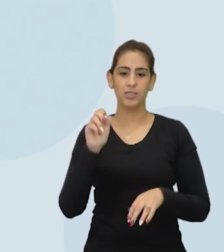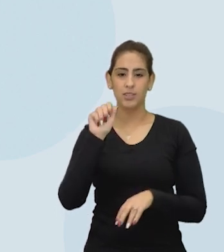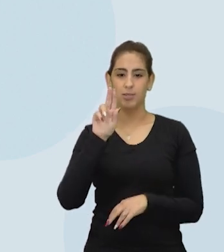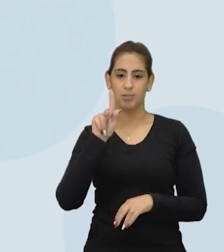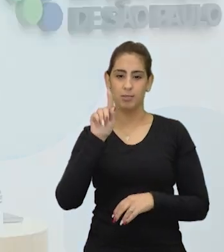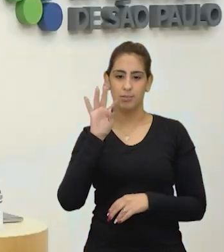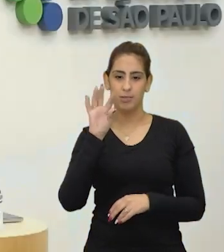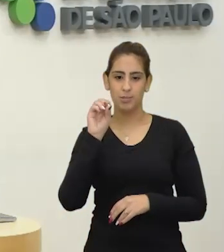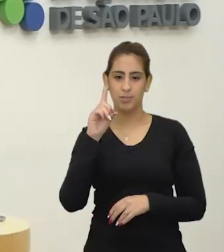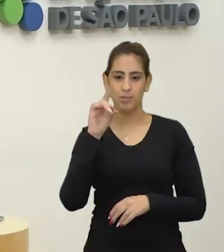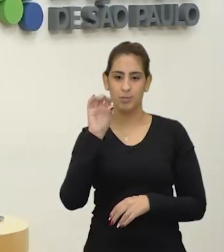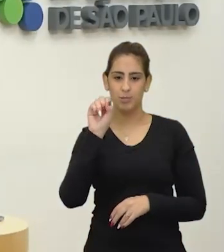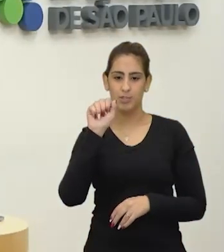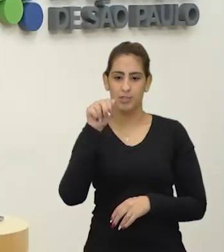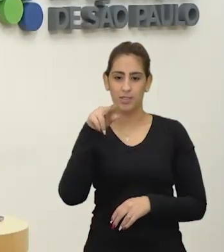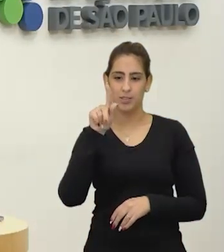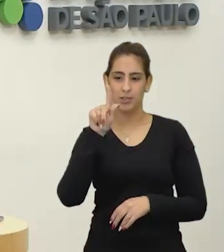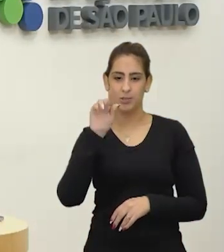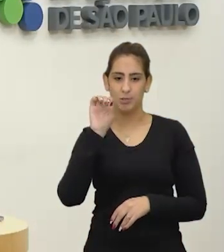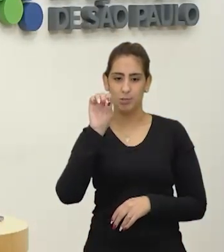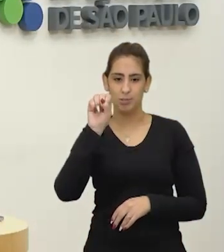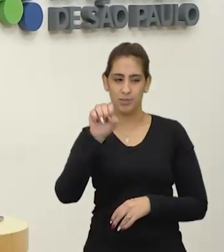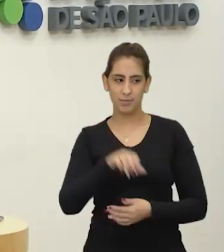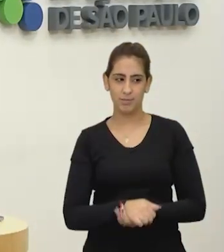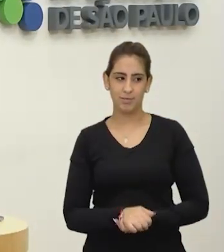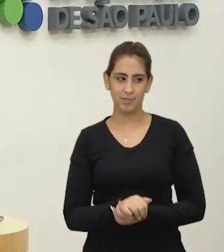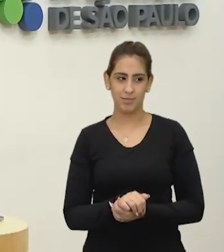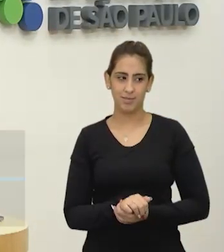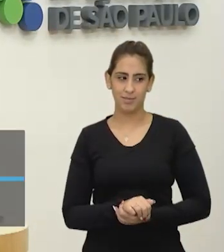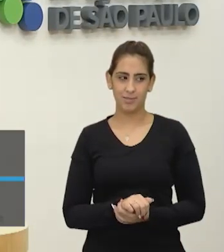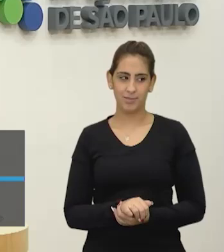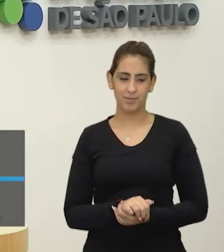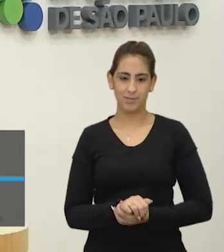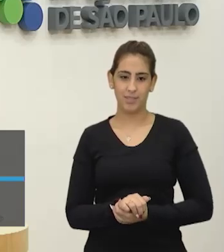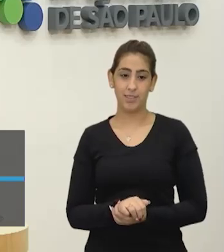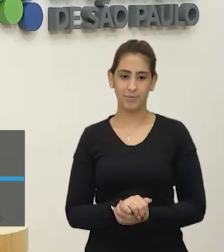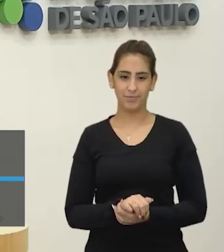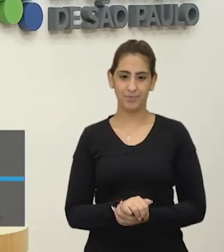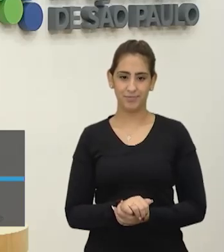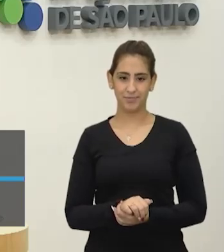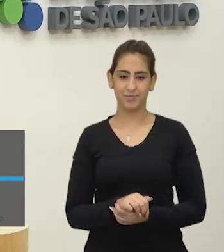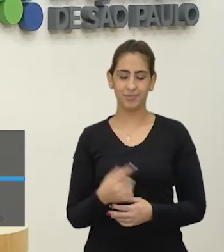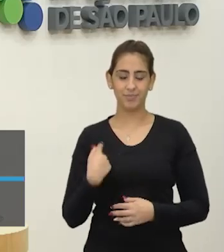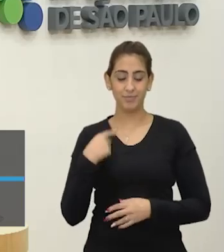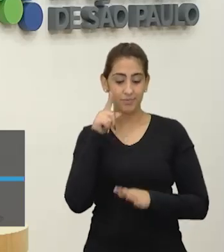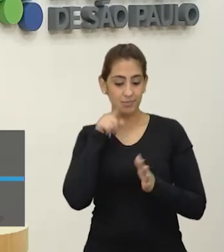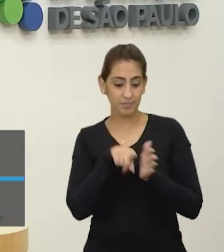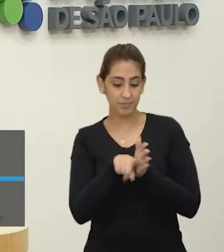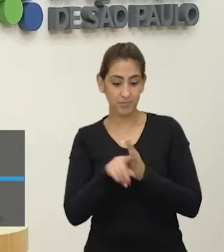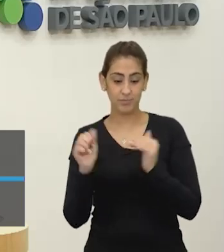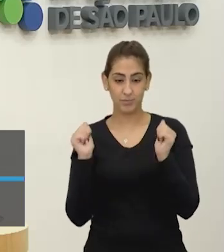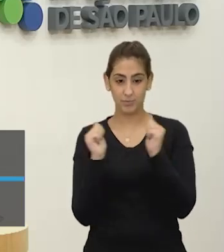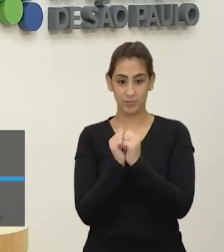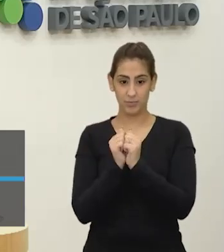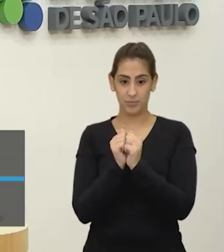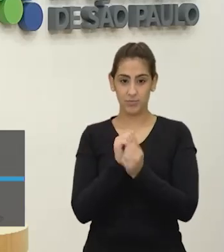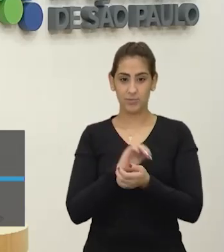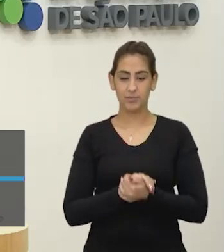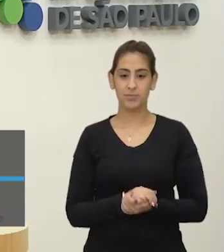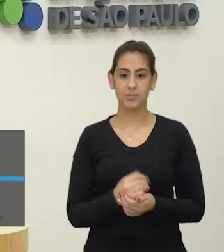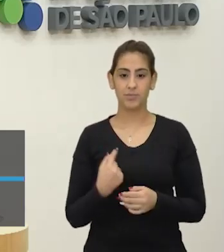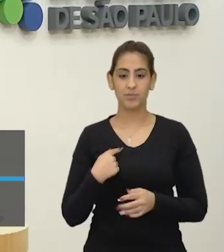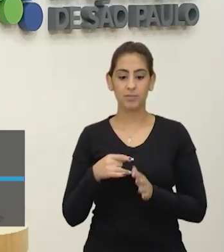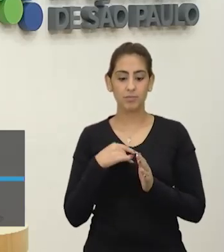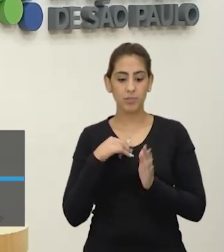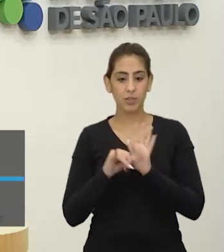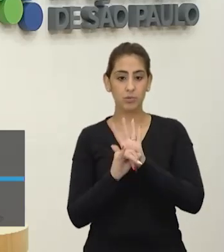objetivo é simples assim. Ó, ler, vamos ler Augusto dos Anjos, analisar juntos, eu, professora Tayana, vocês, e